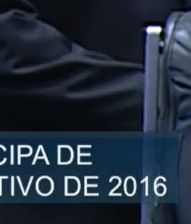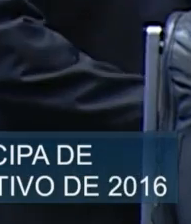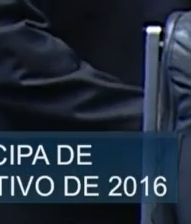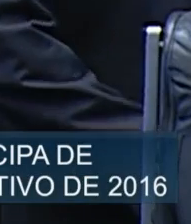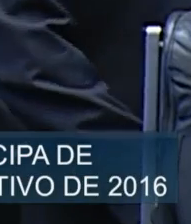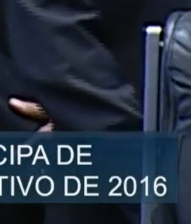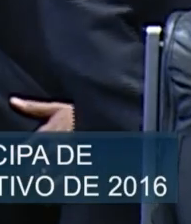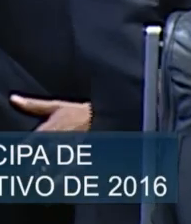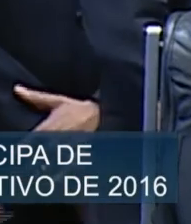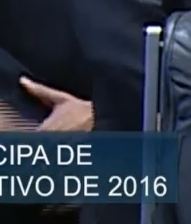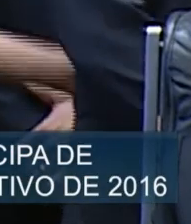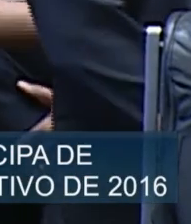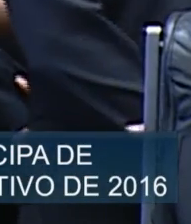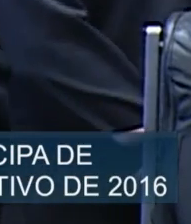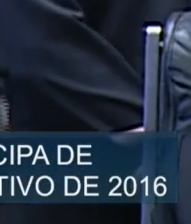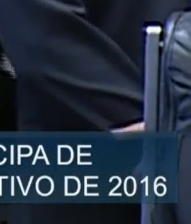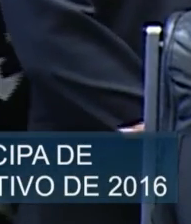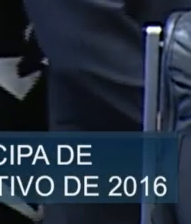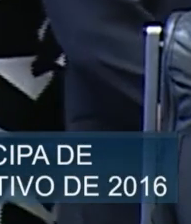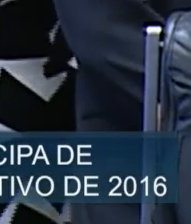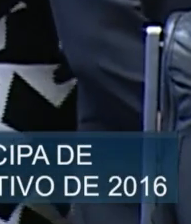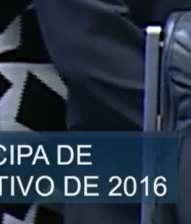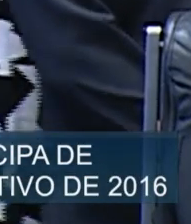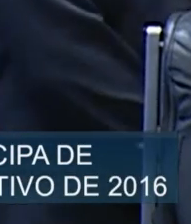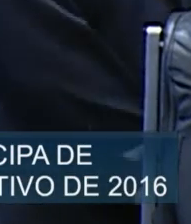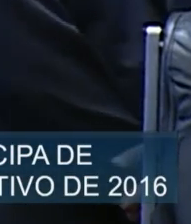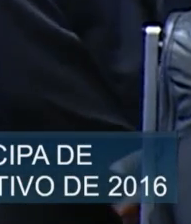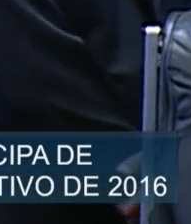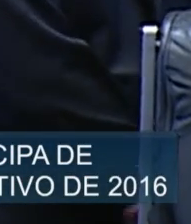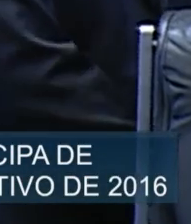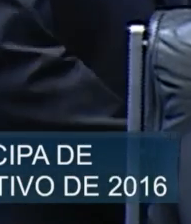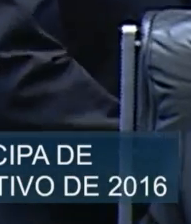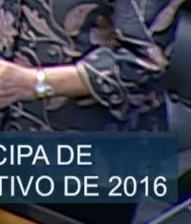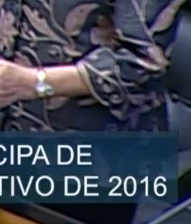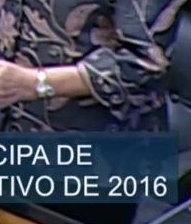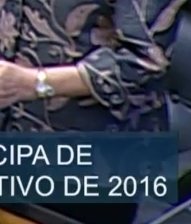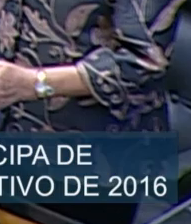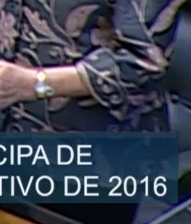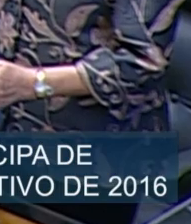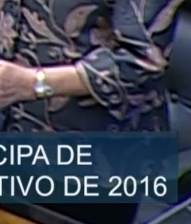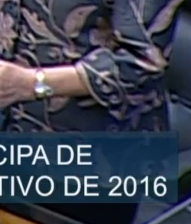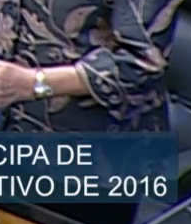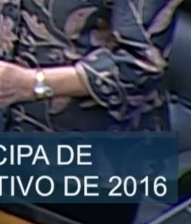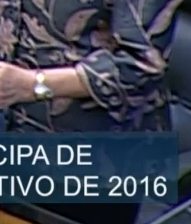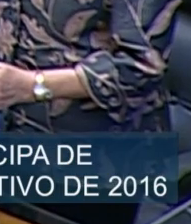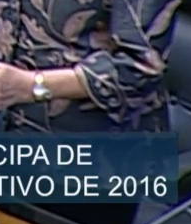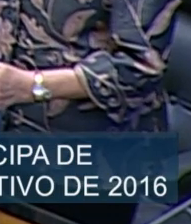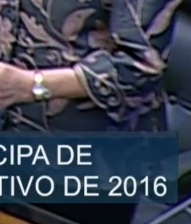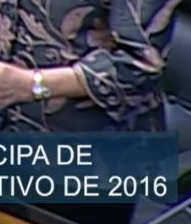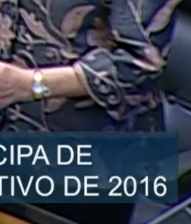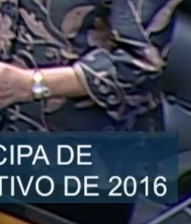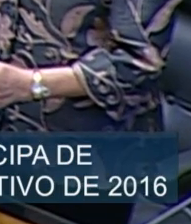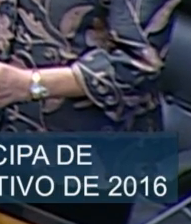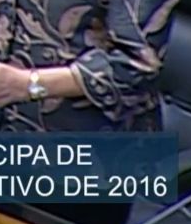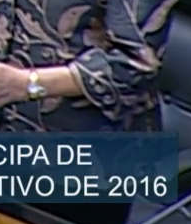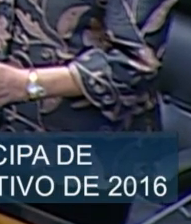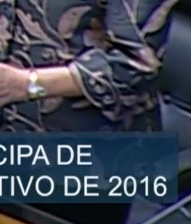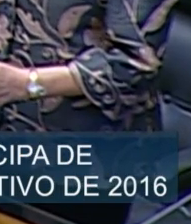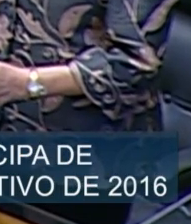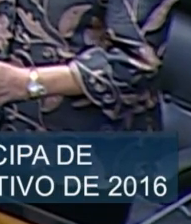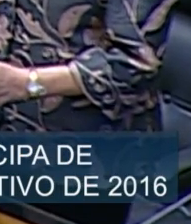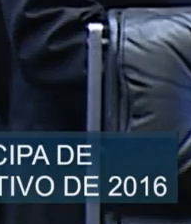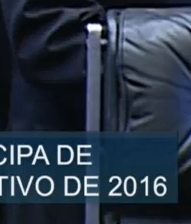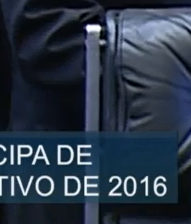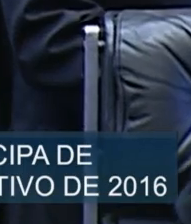economia depende da expansão do investimento público e do investimento privado, o que, por